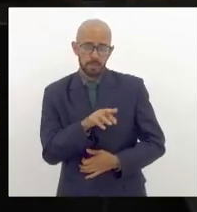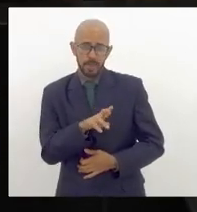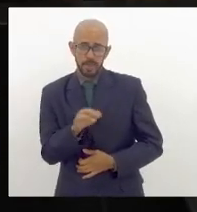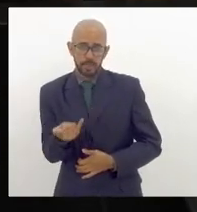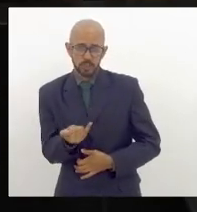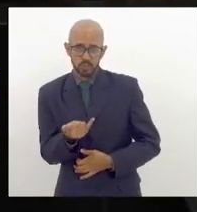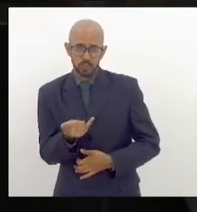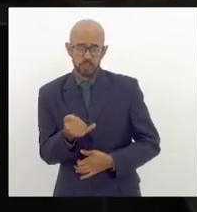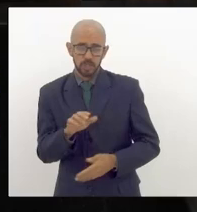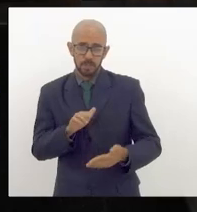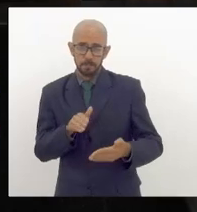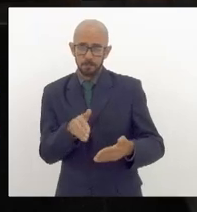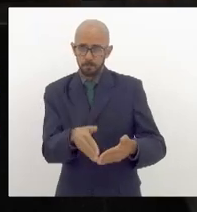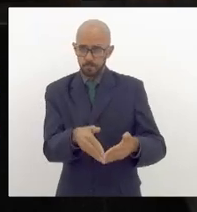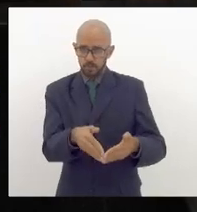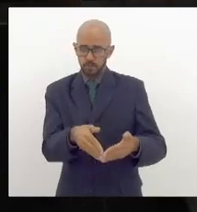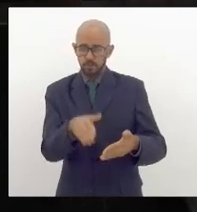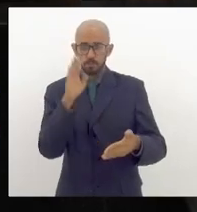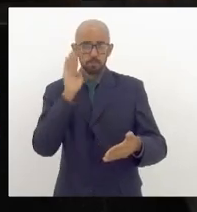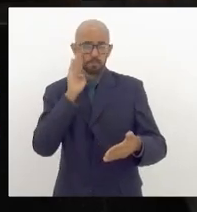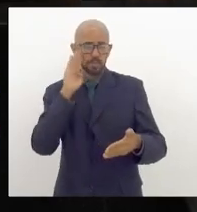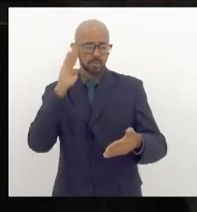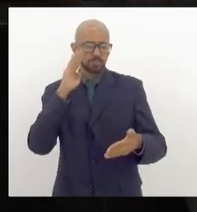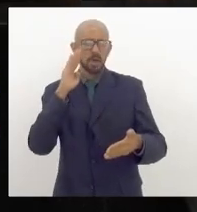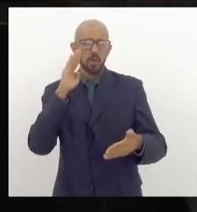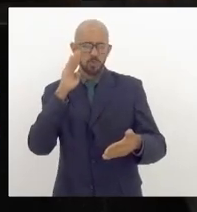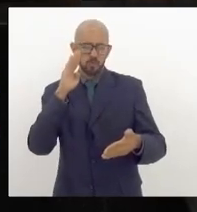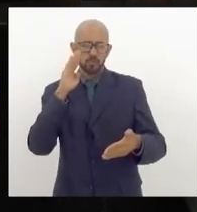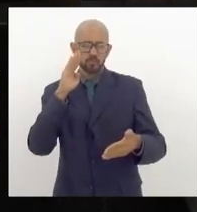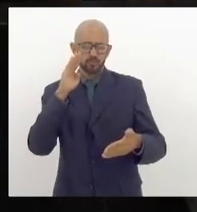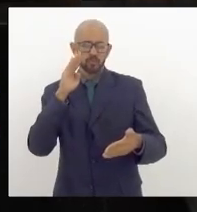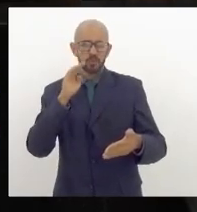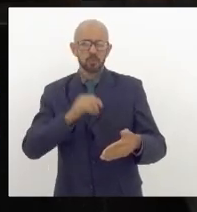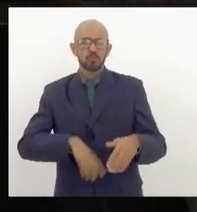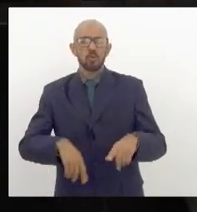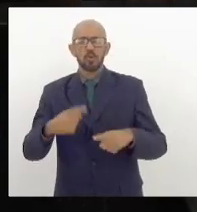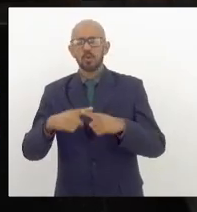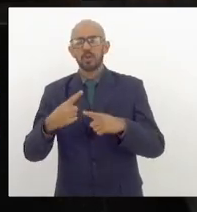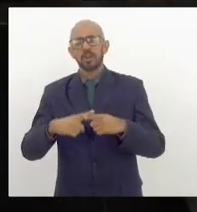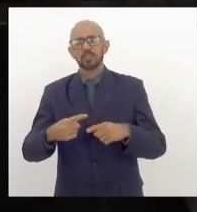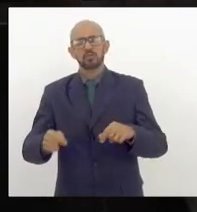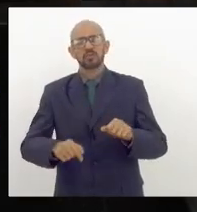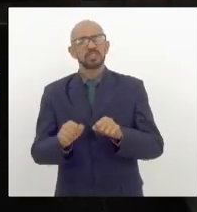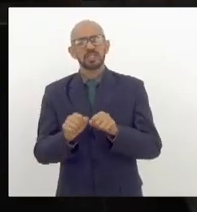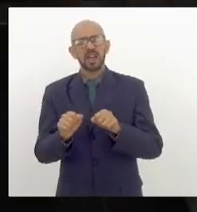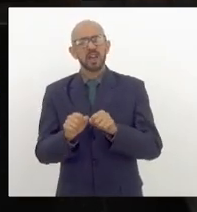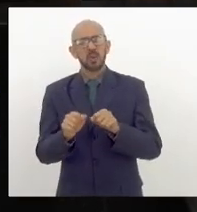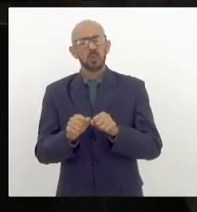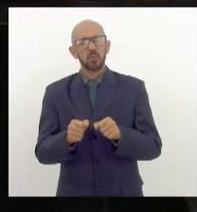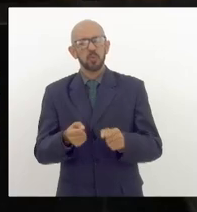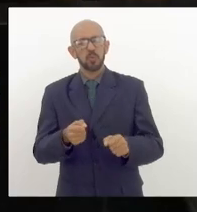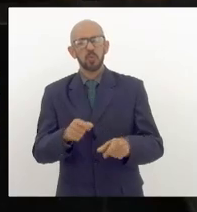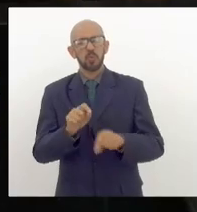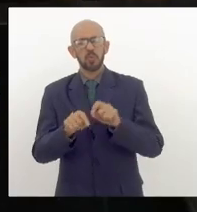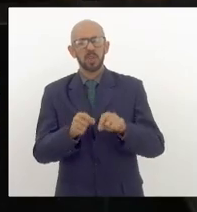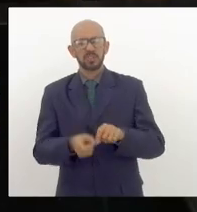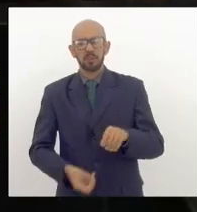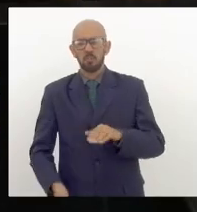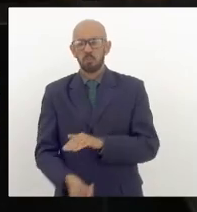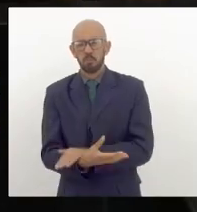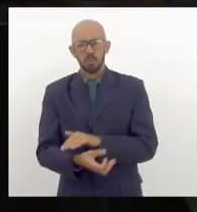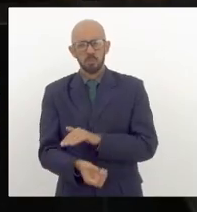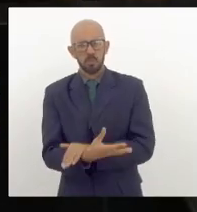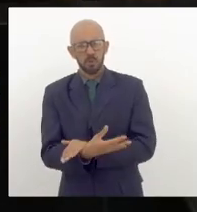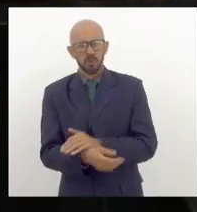na sua verdadeira missão como se tem a pachorra de fazer com luz e de fazer dá esse tratamento